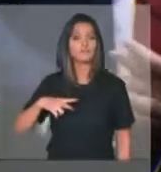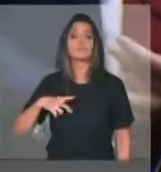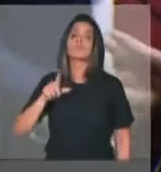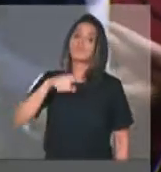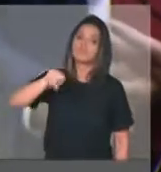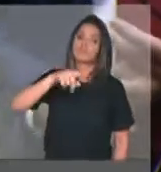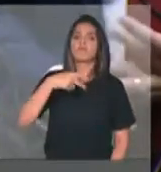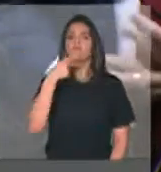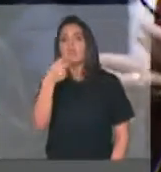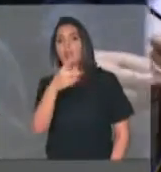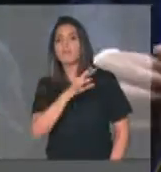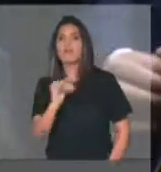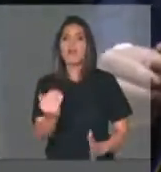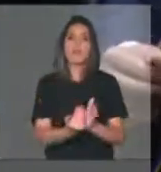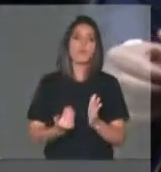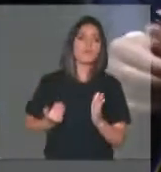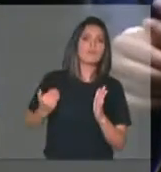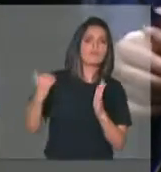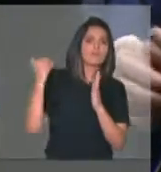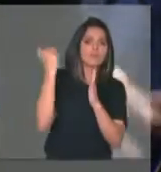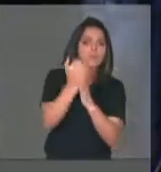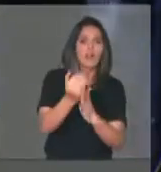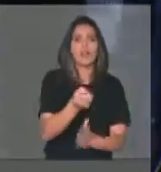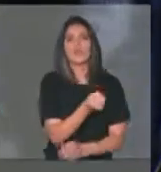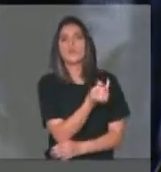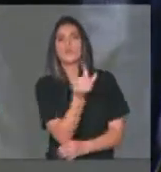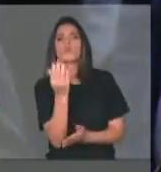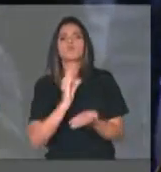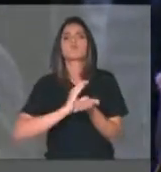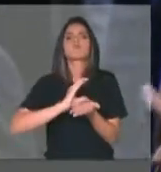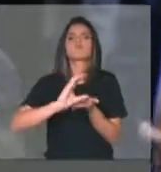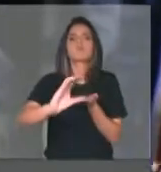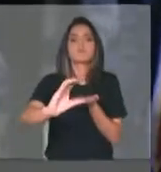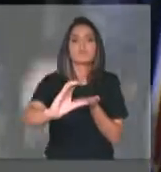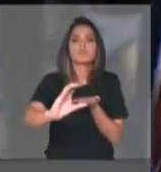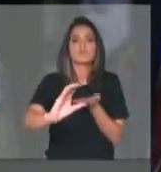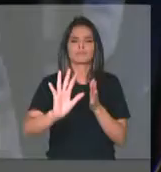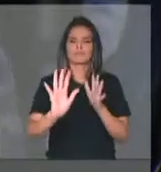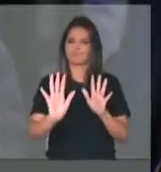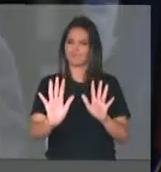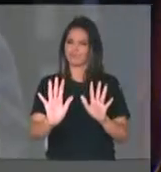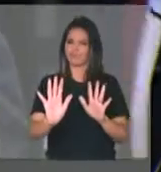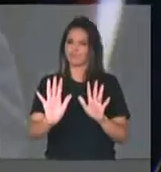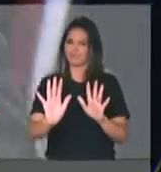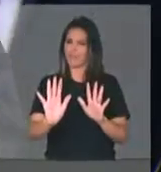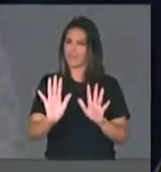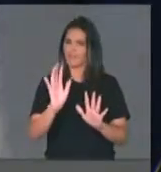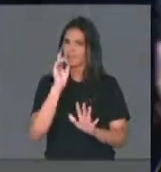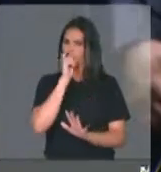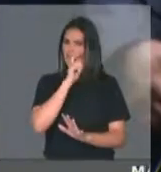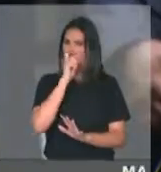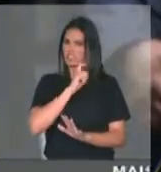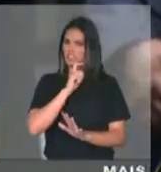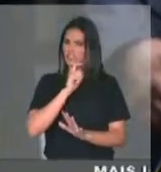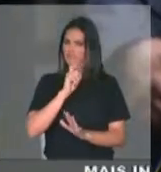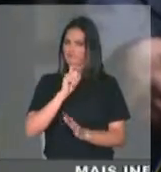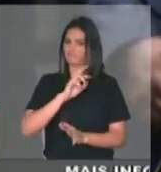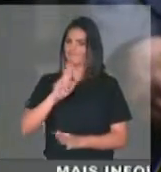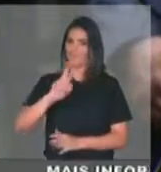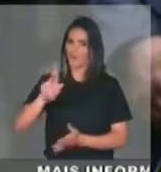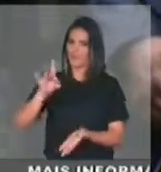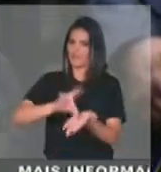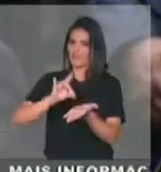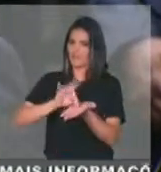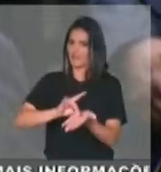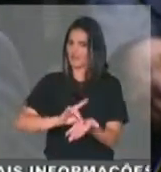dizem que vai aumentar a quantidade de investimentos. Isso não é verdade. Se privatizar